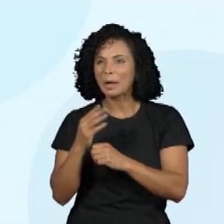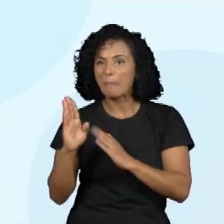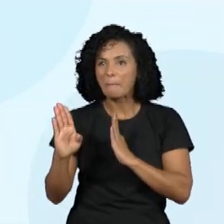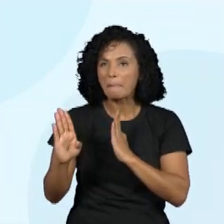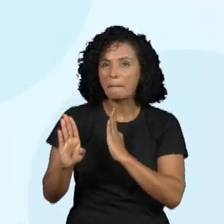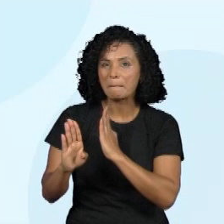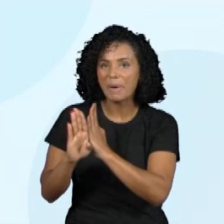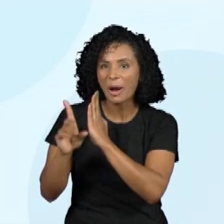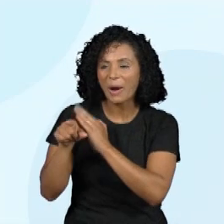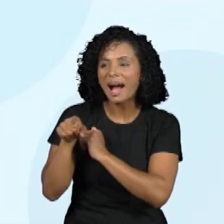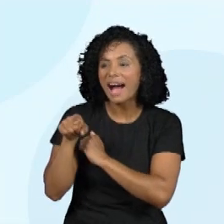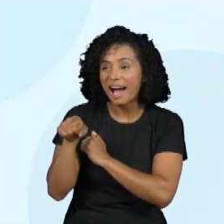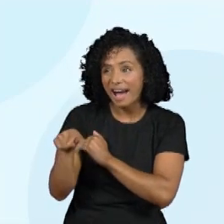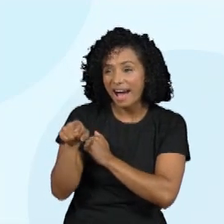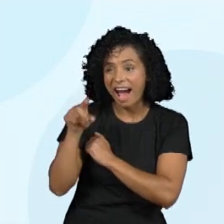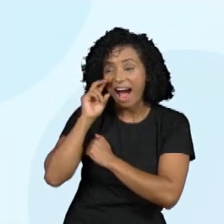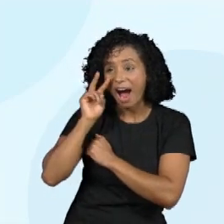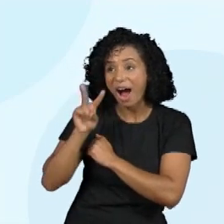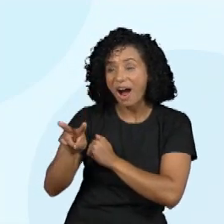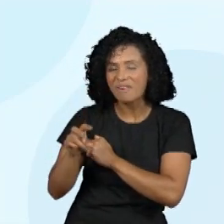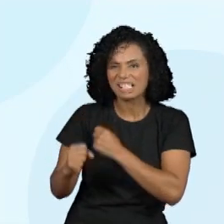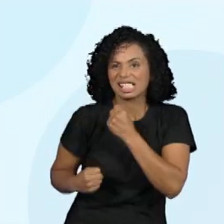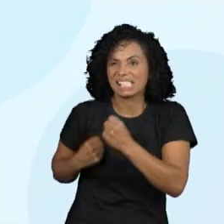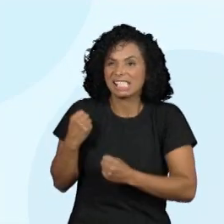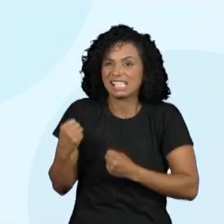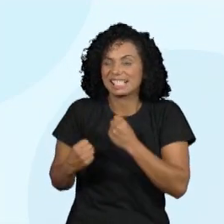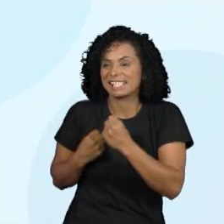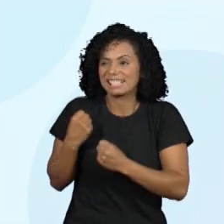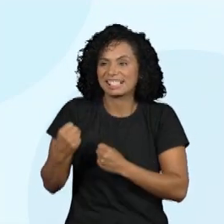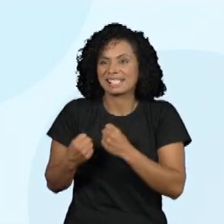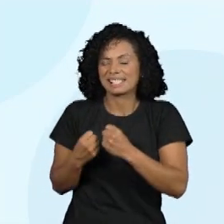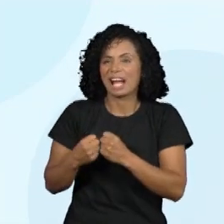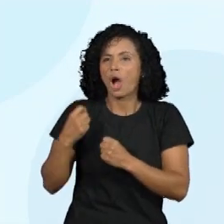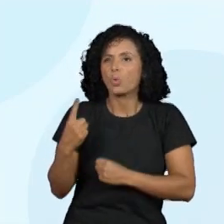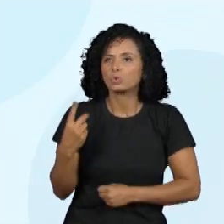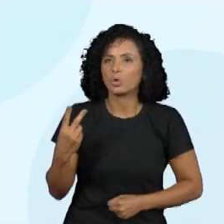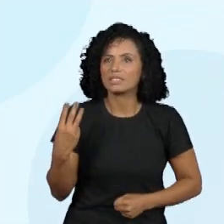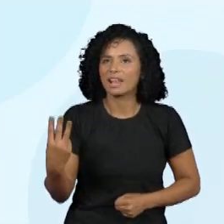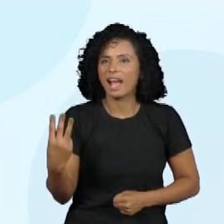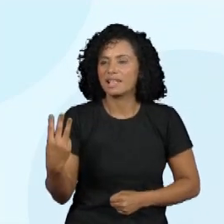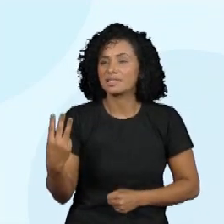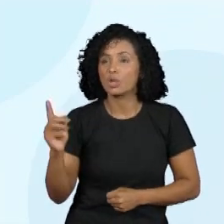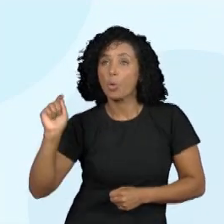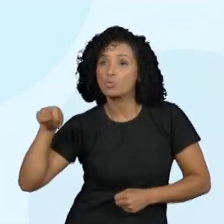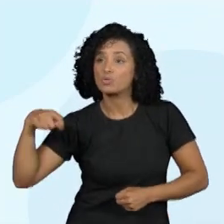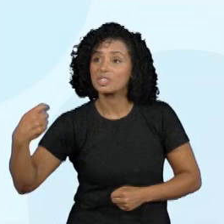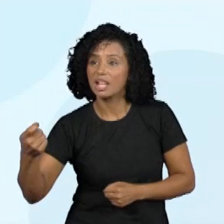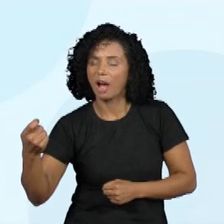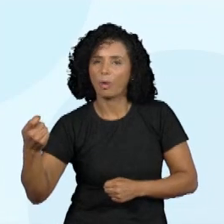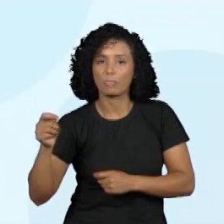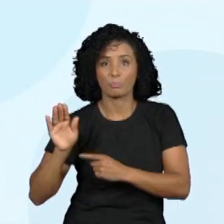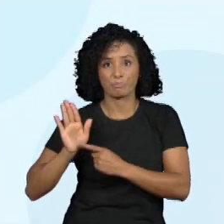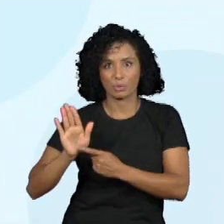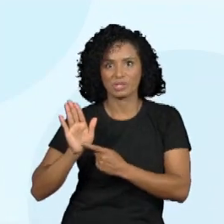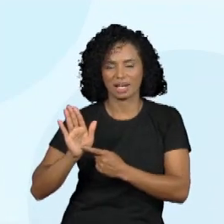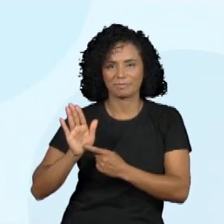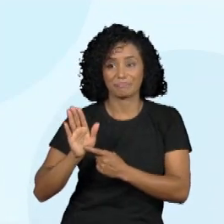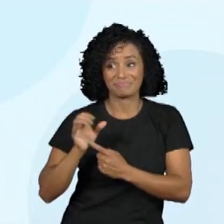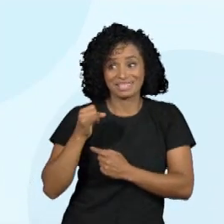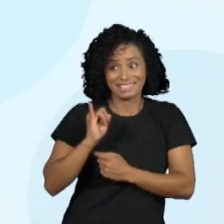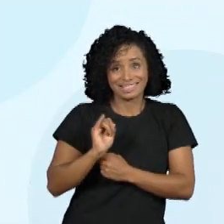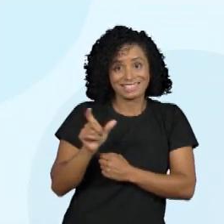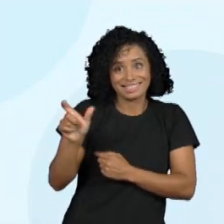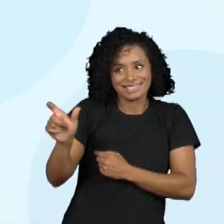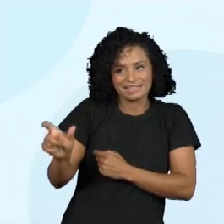contou até 10 e diga 1, 2, 3, o nome da pessoa que encontrou. Se o participante